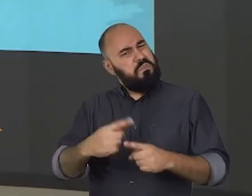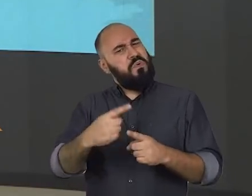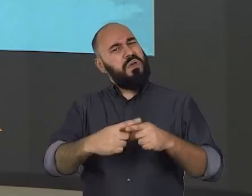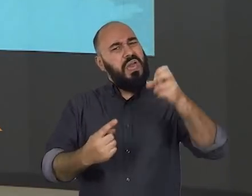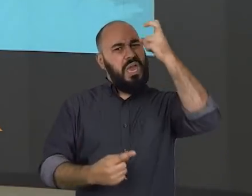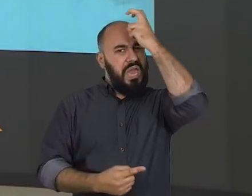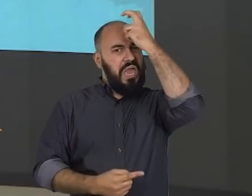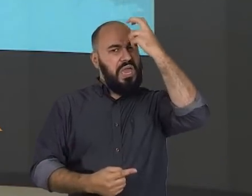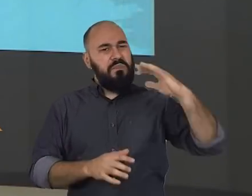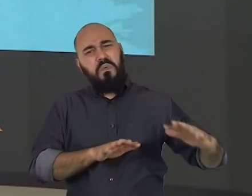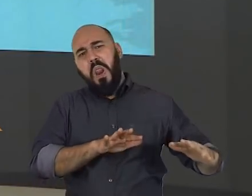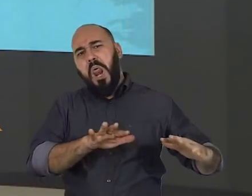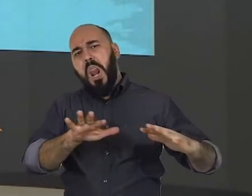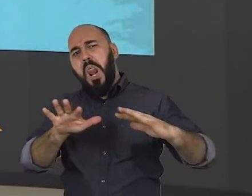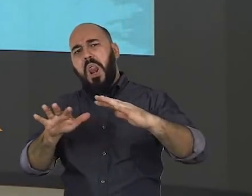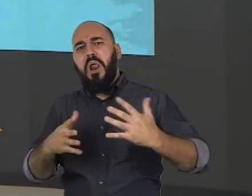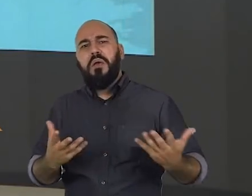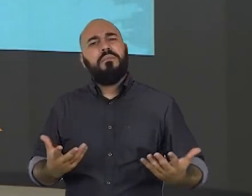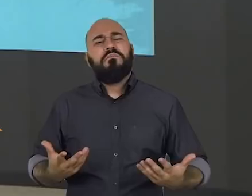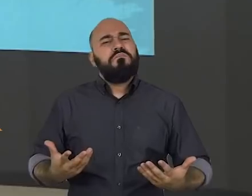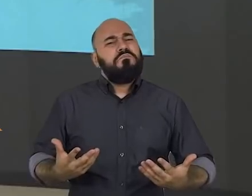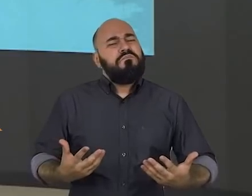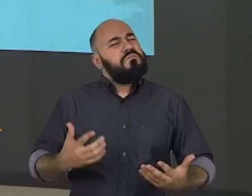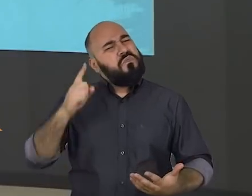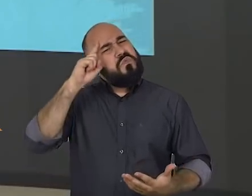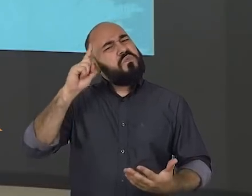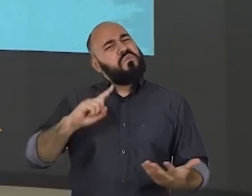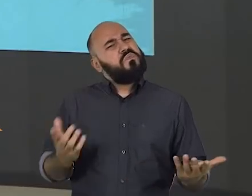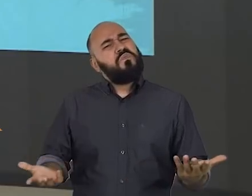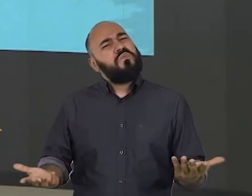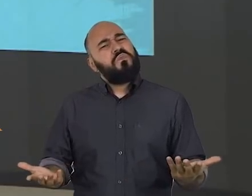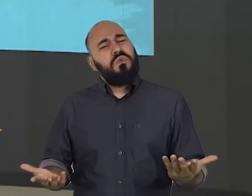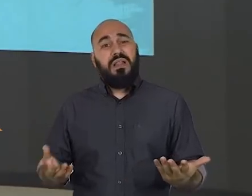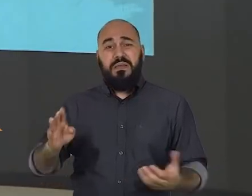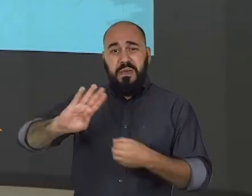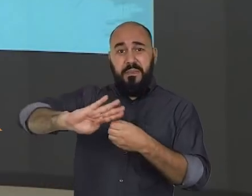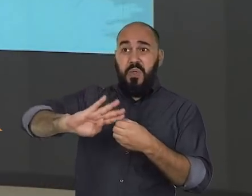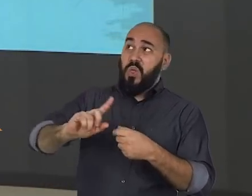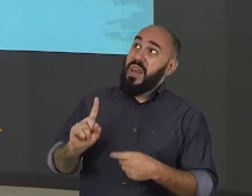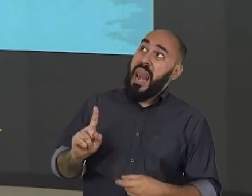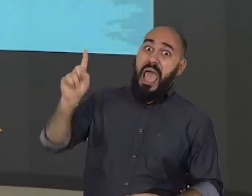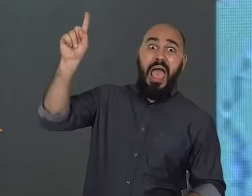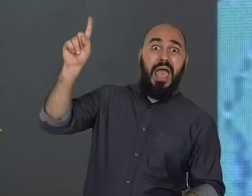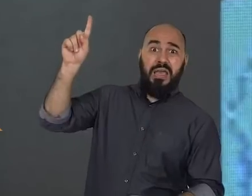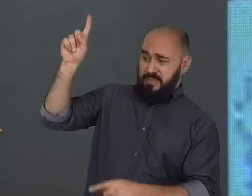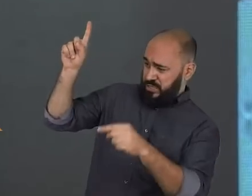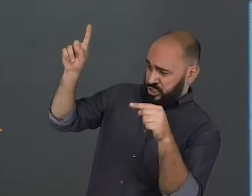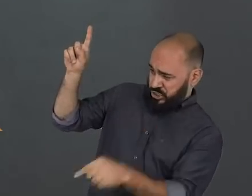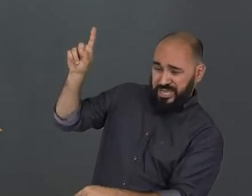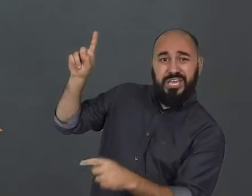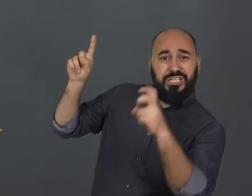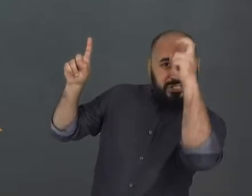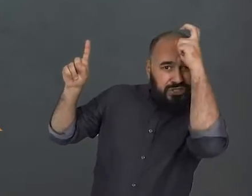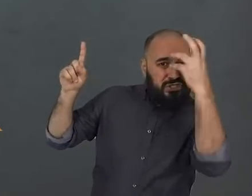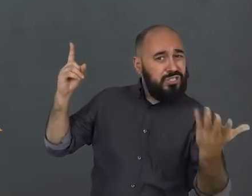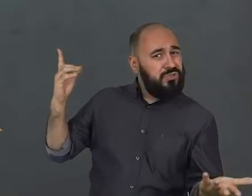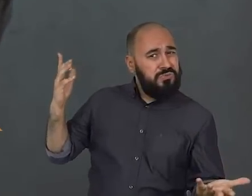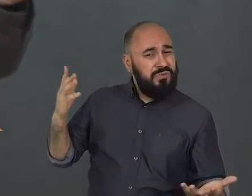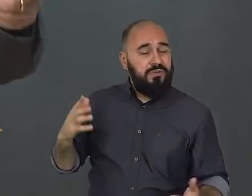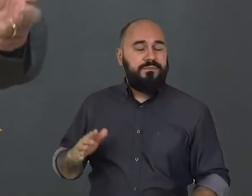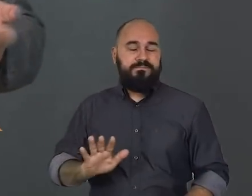os egípcios saíram daqui para combater aos babilônios lá na frente, lá em cima? É que o faraó